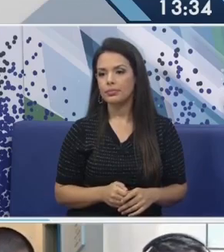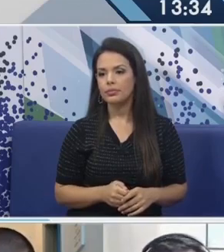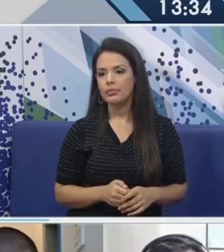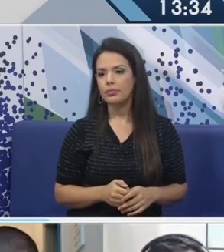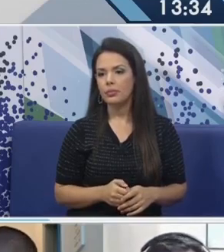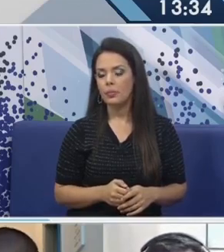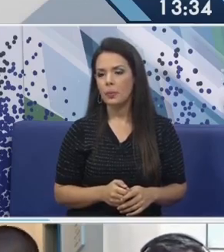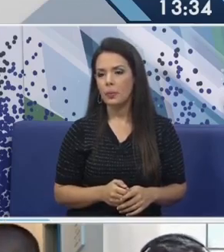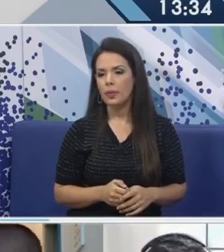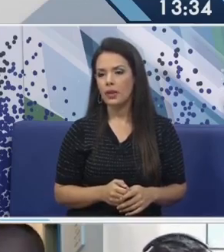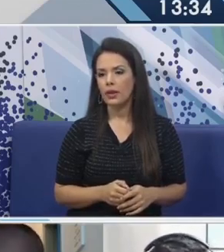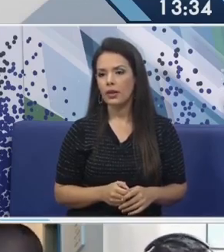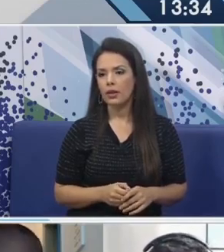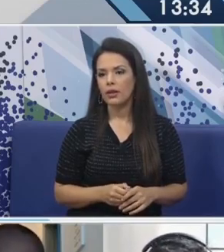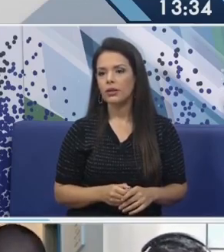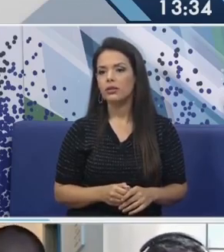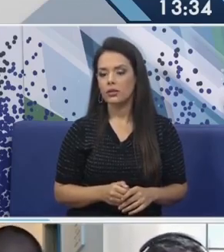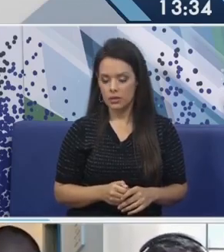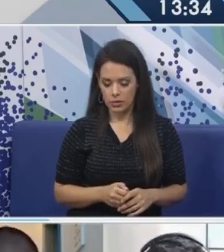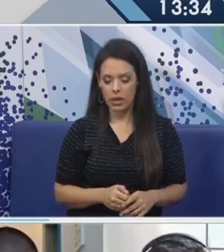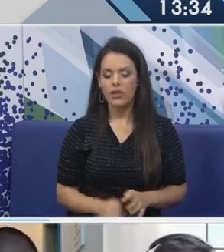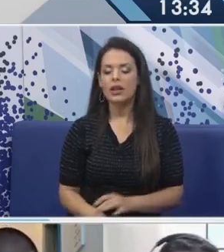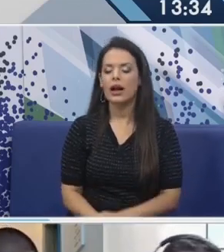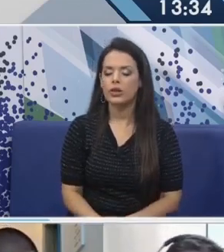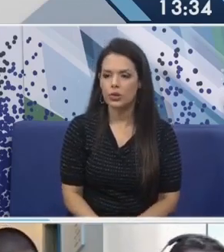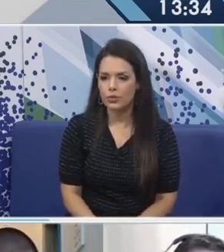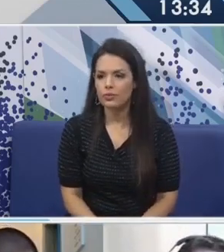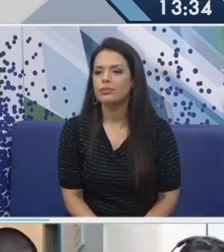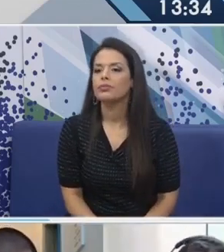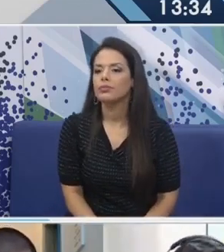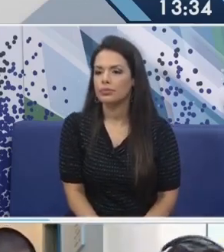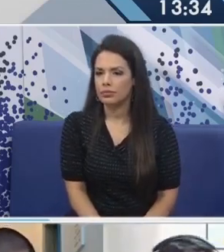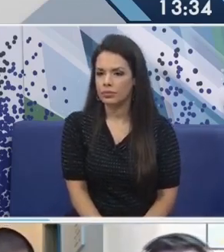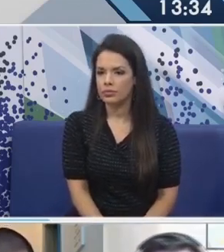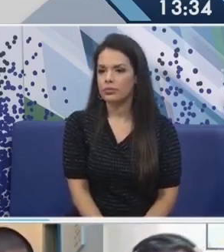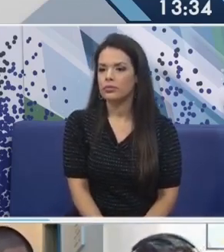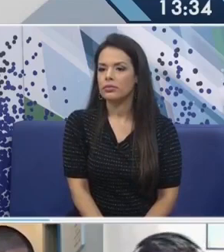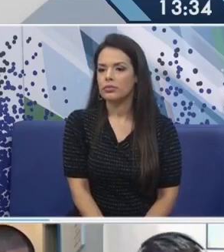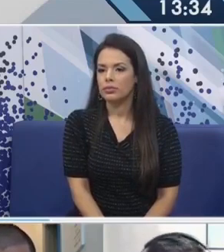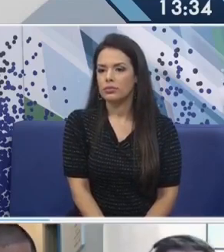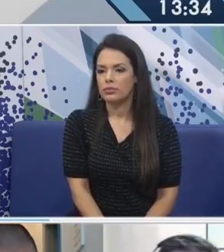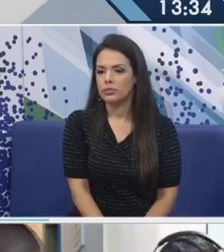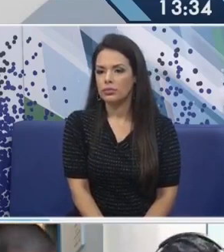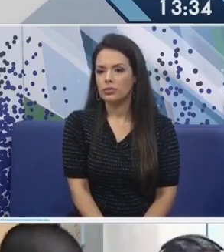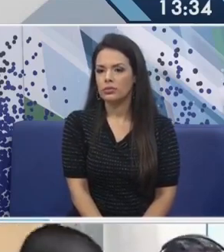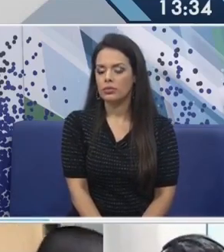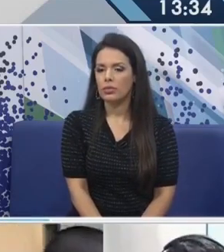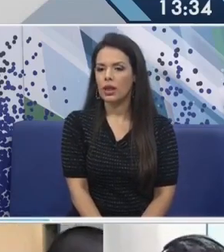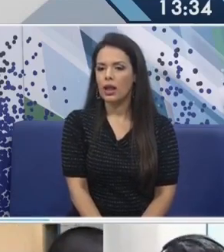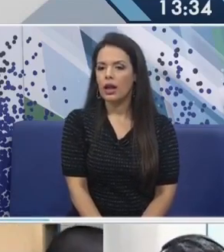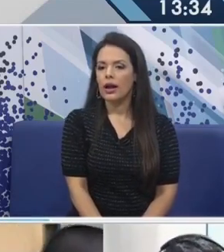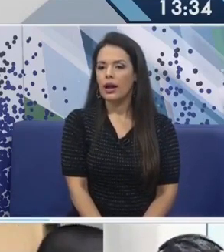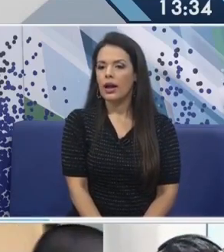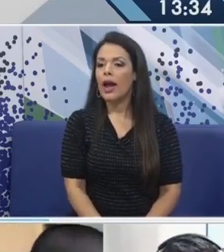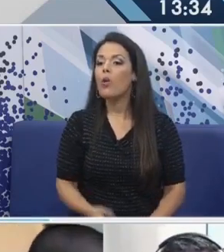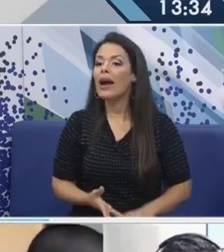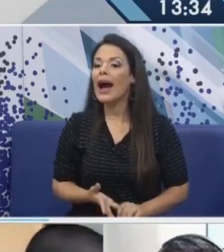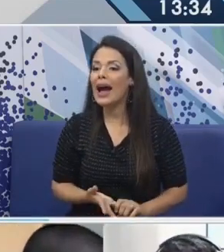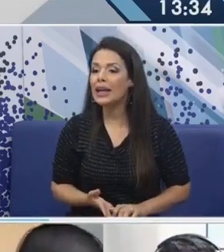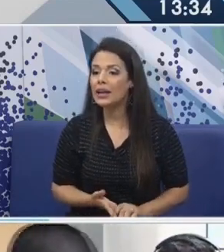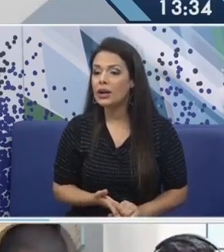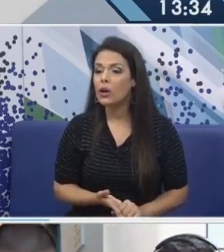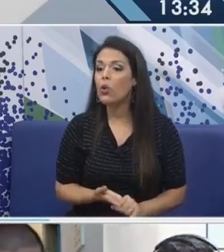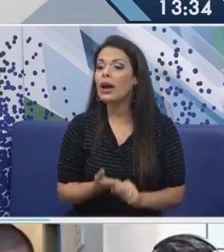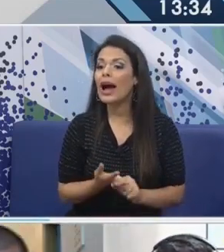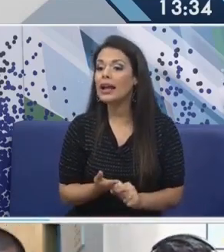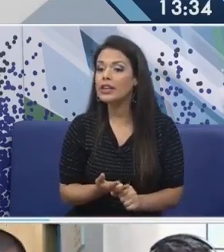últimos anos, sempre que o Botafogo precisou, com certeza você falou aí, é ah, o jogo do Jobson. Teve o Jobson? Teve. Mas teve o torcedor do Botafogo também, cara. É o